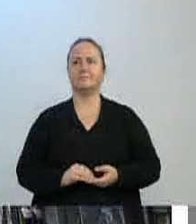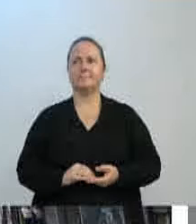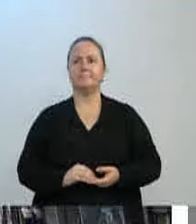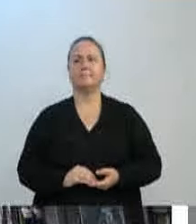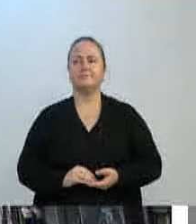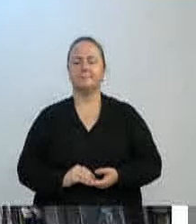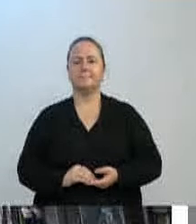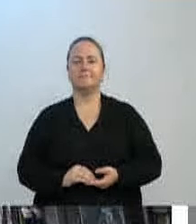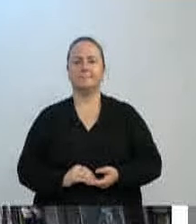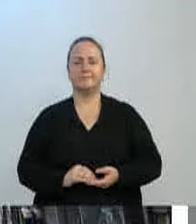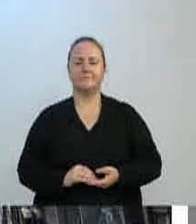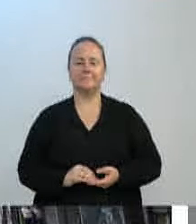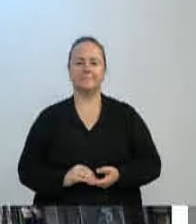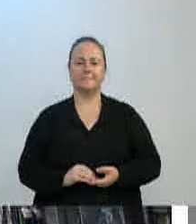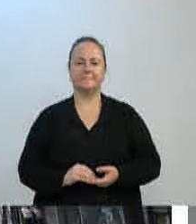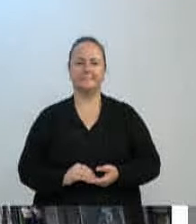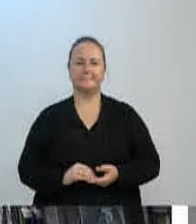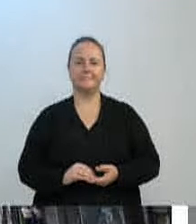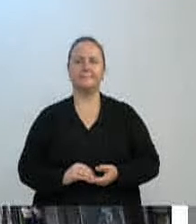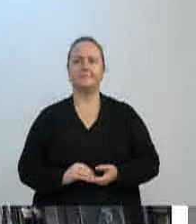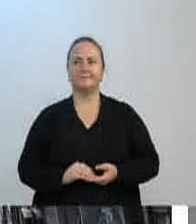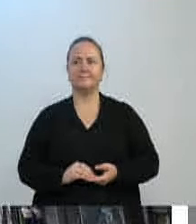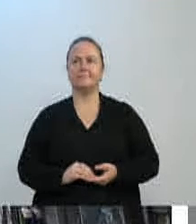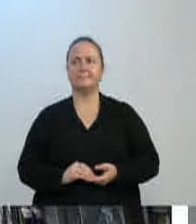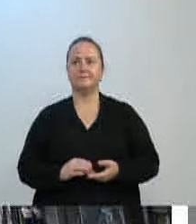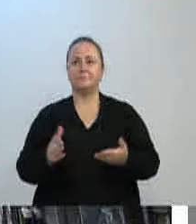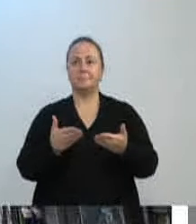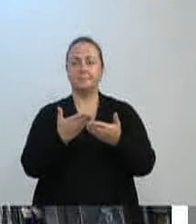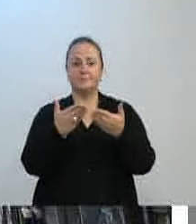Bem, aqui, assim, os senhores me desculpem